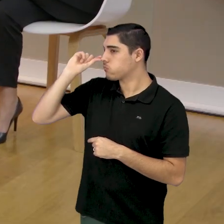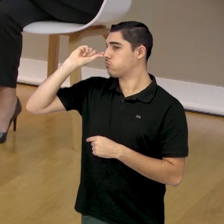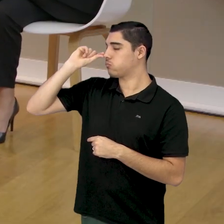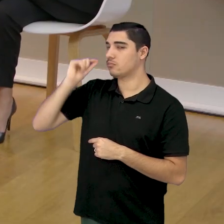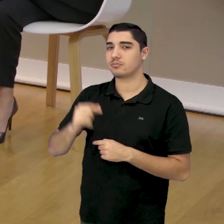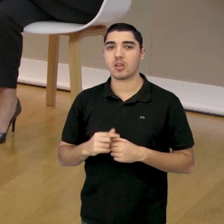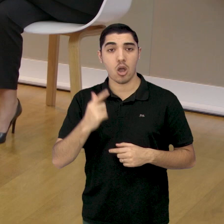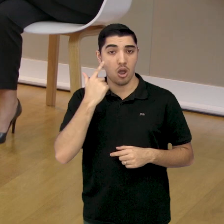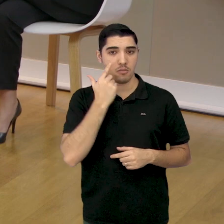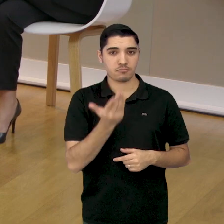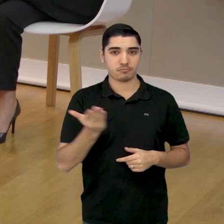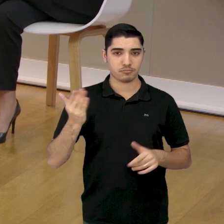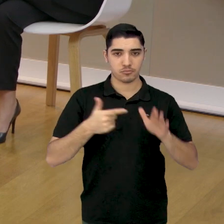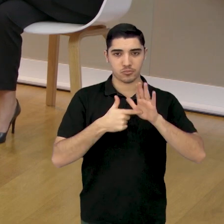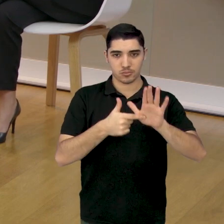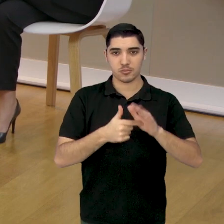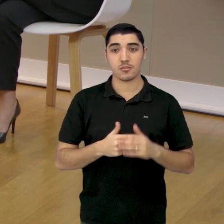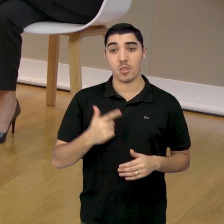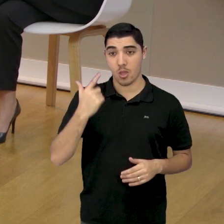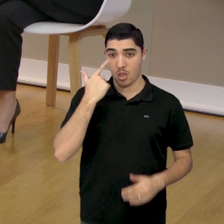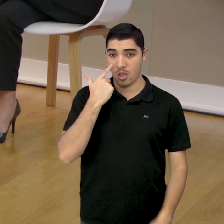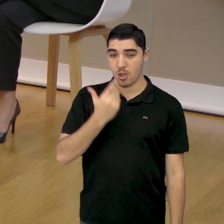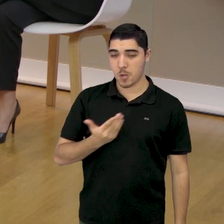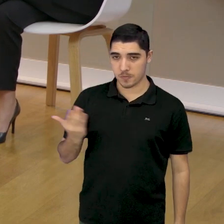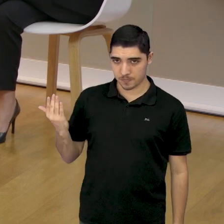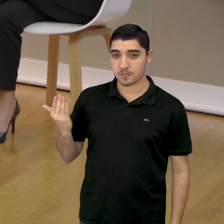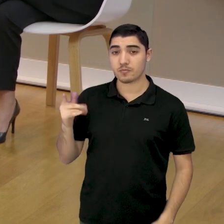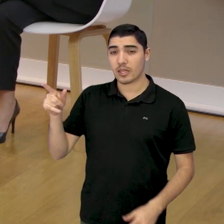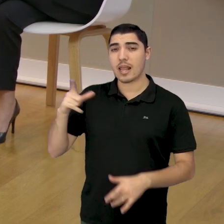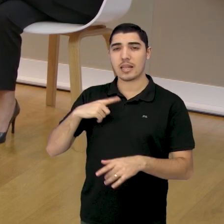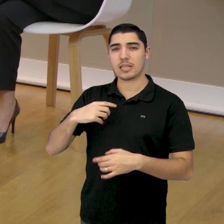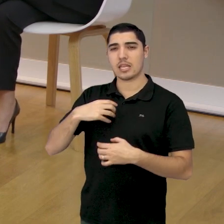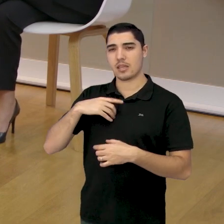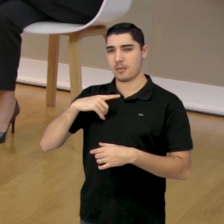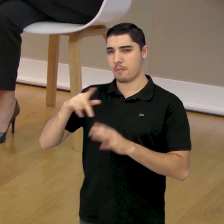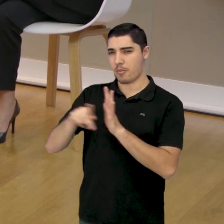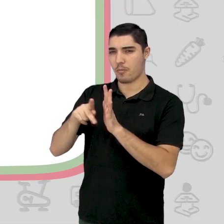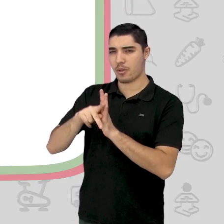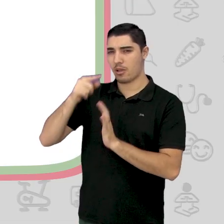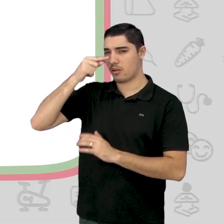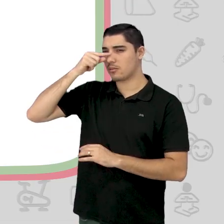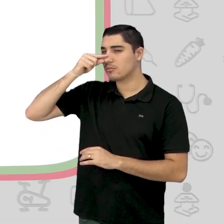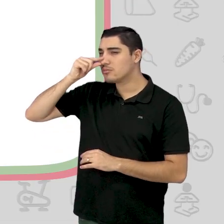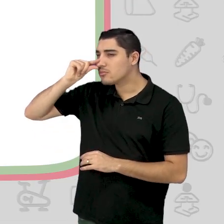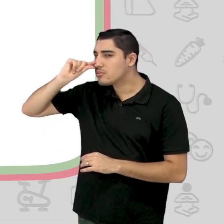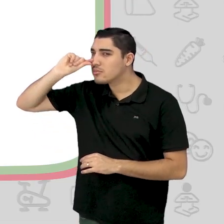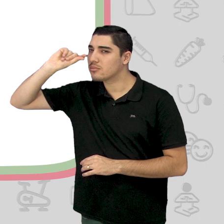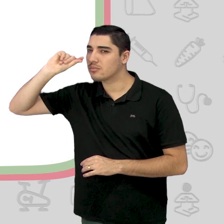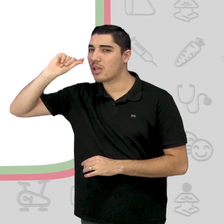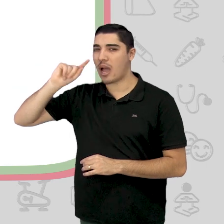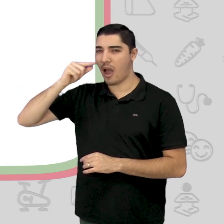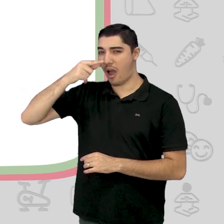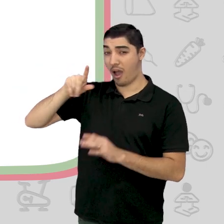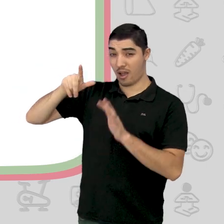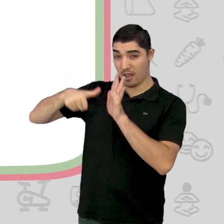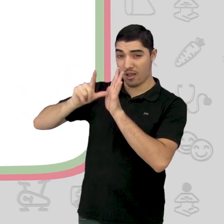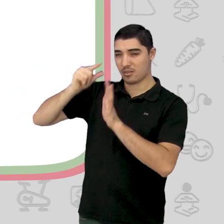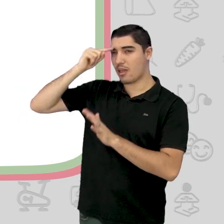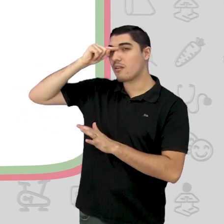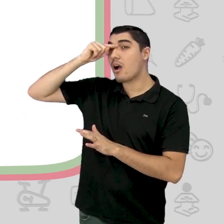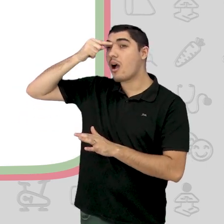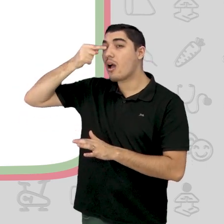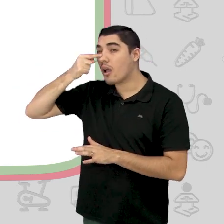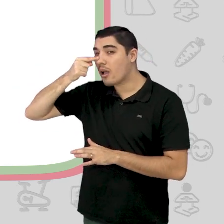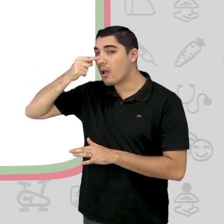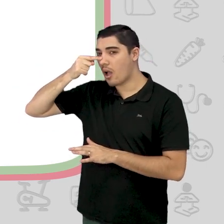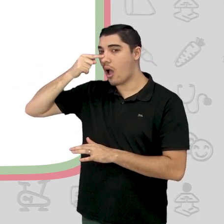por favor, Rodrigo, coloca pra gente. Olha lá, ó. Exato, esse paciente tinha a queixa do dorso aqui, né, da giba alta, então a gente corrigiu e deu uma